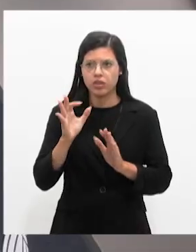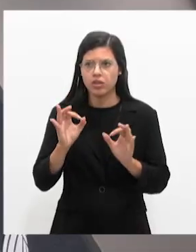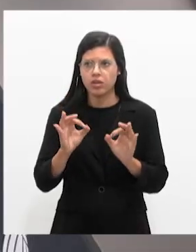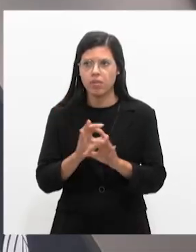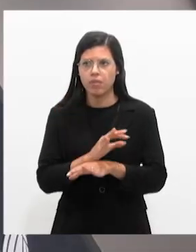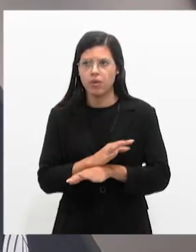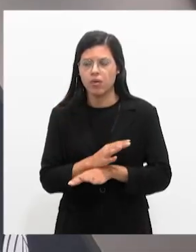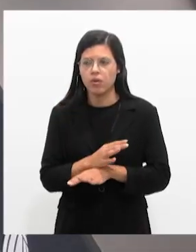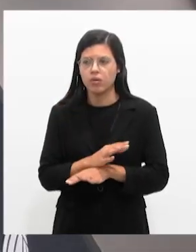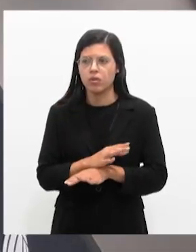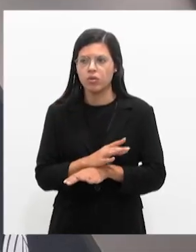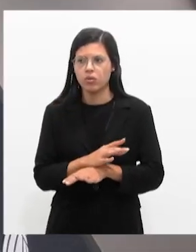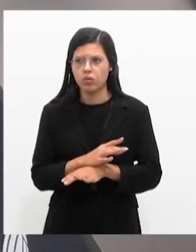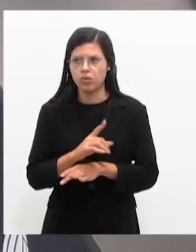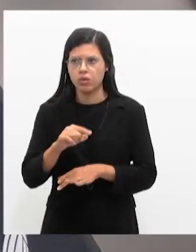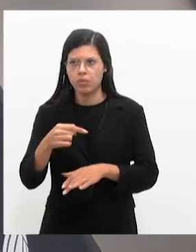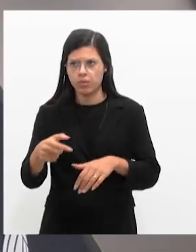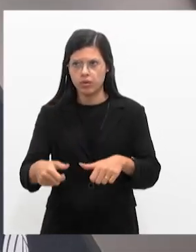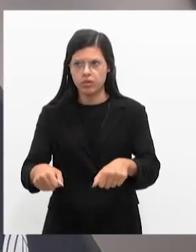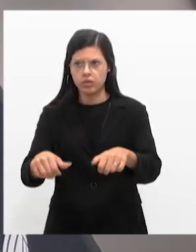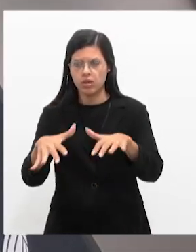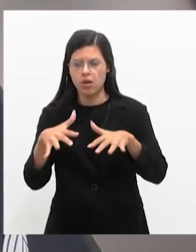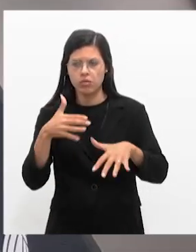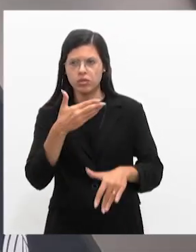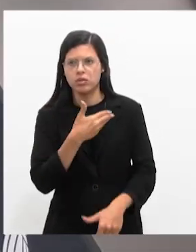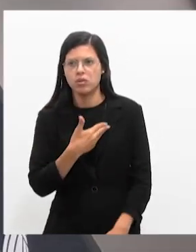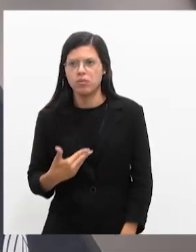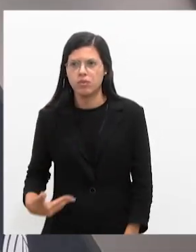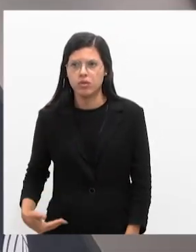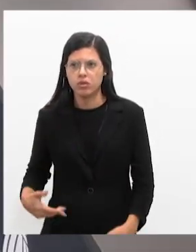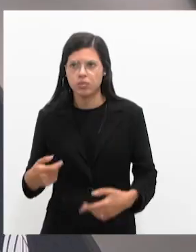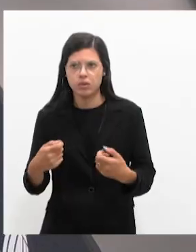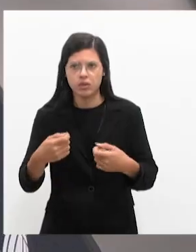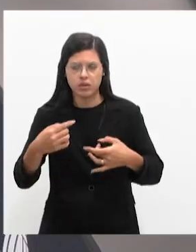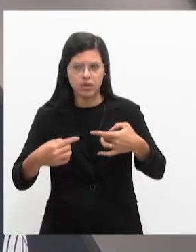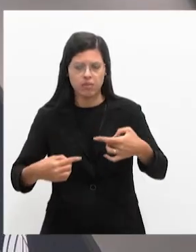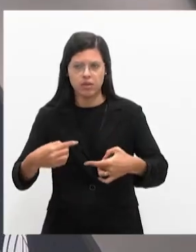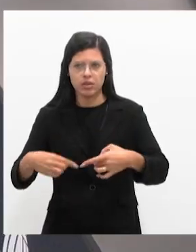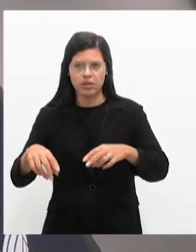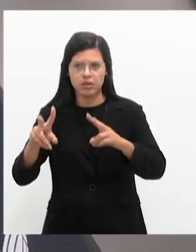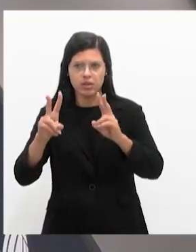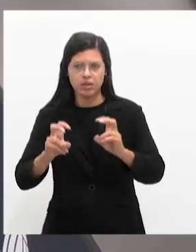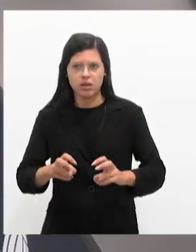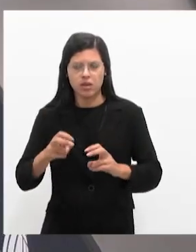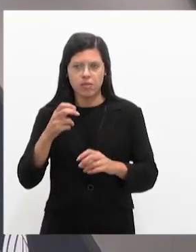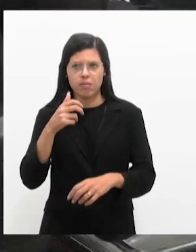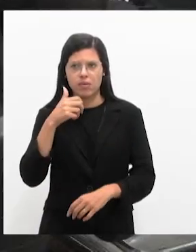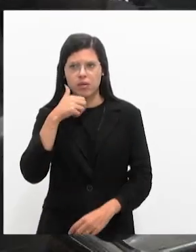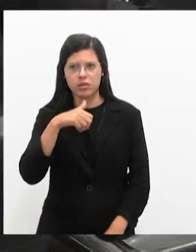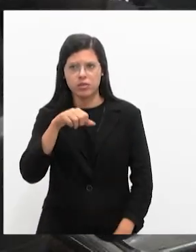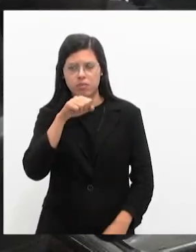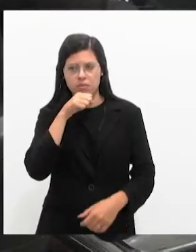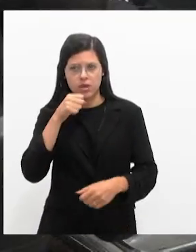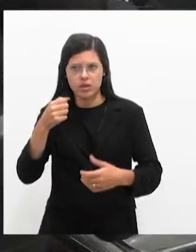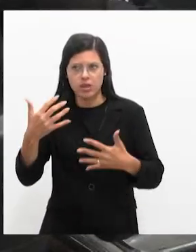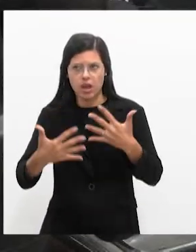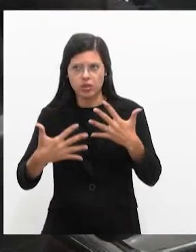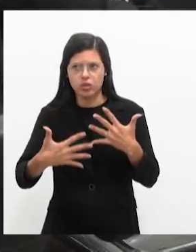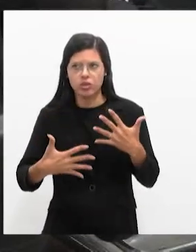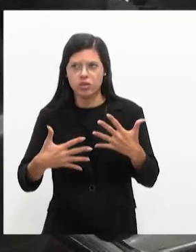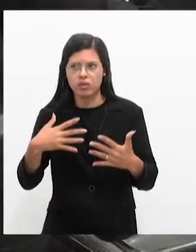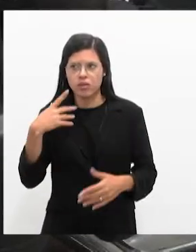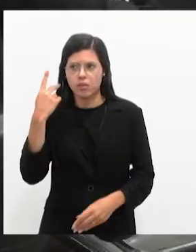Isso é uma realidade. Depois da audiência pública, a gente tem que enfrentar esse tema. Para as mães atípicas e pais atípicos. São políticas